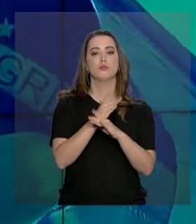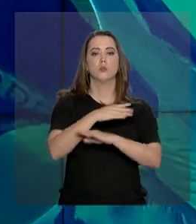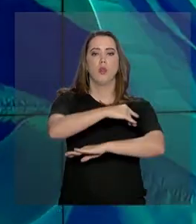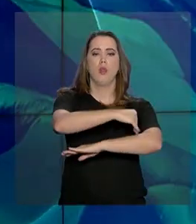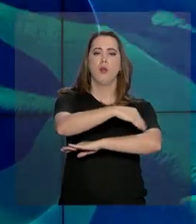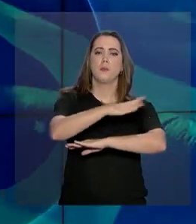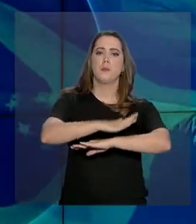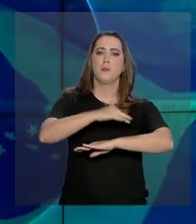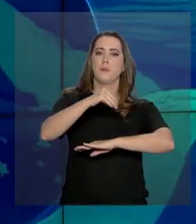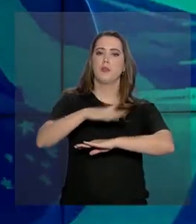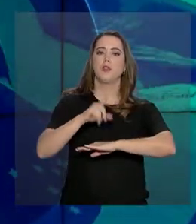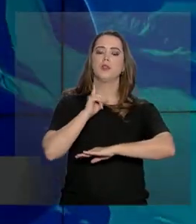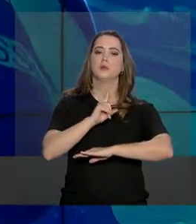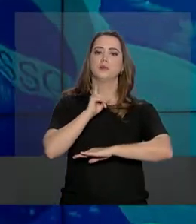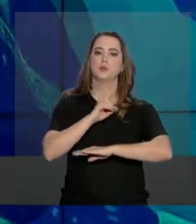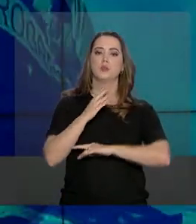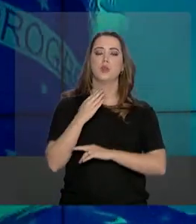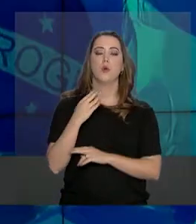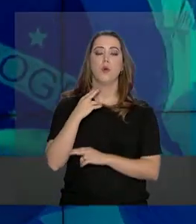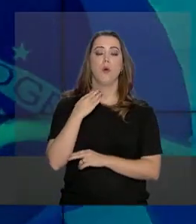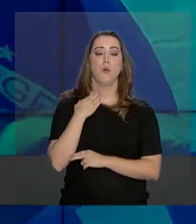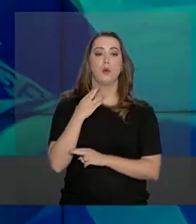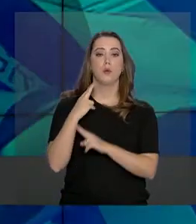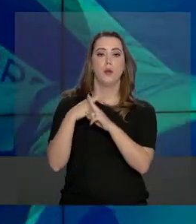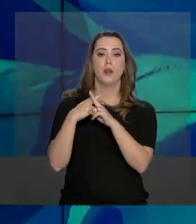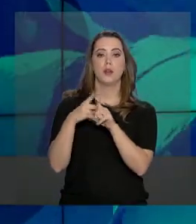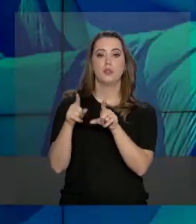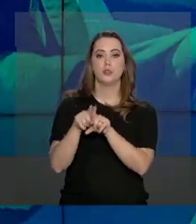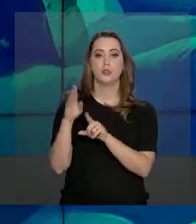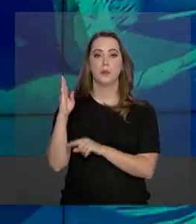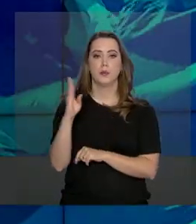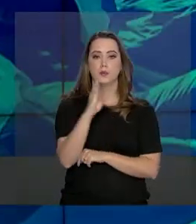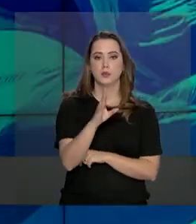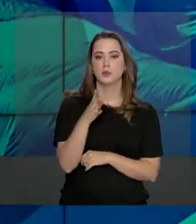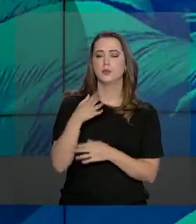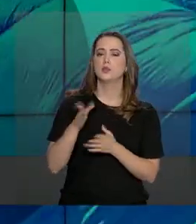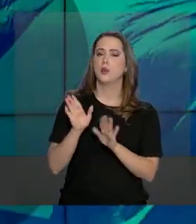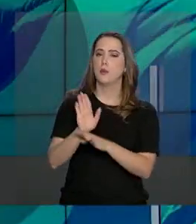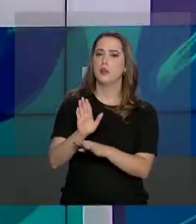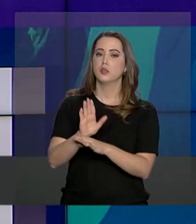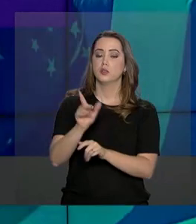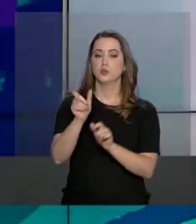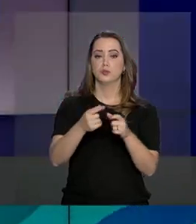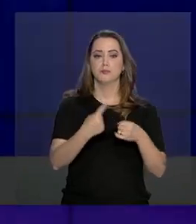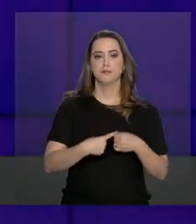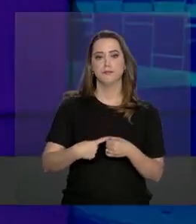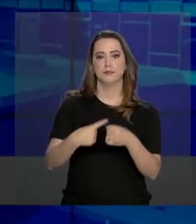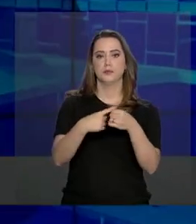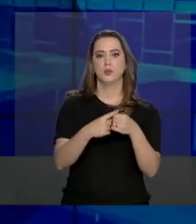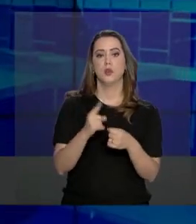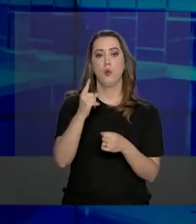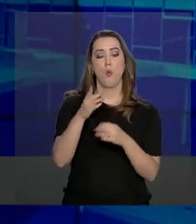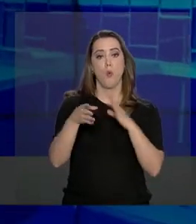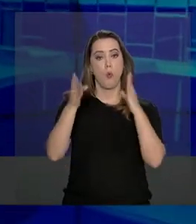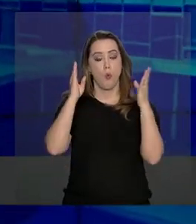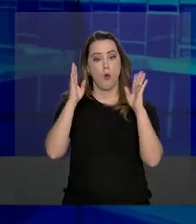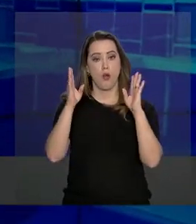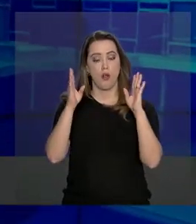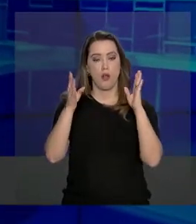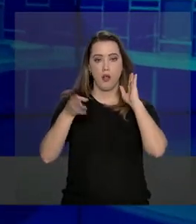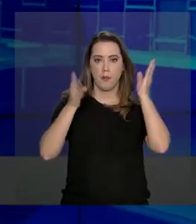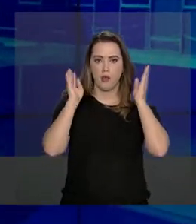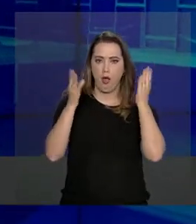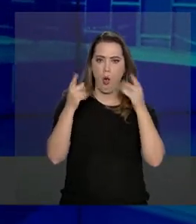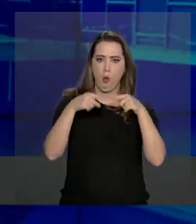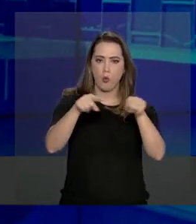Gerais. A Caixa Econômica e o Banco do Brasil também entraram na força-tarefa de ajuda ao município. Um caminhão-agência da